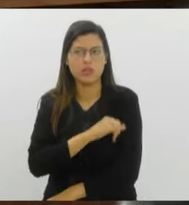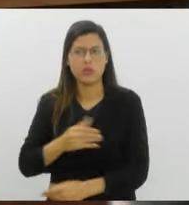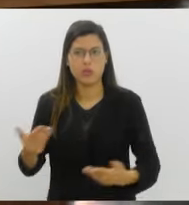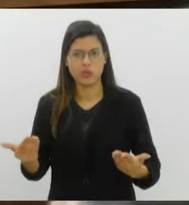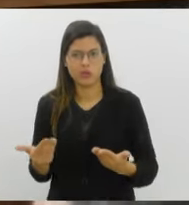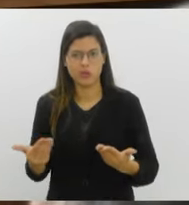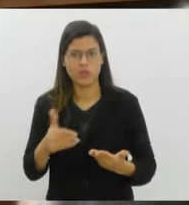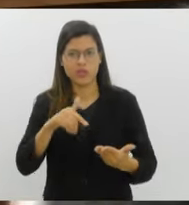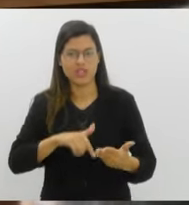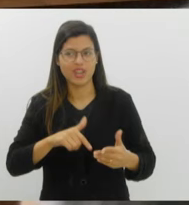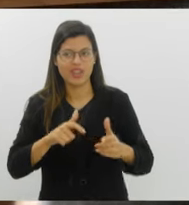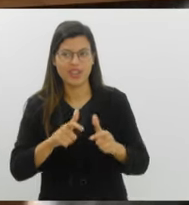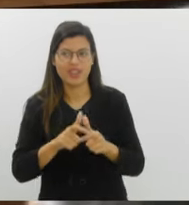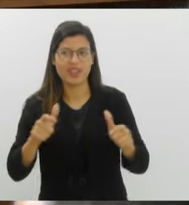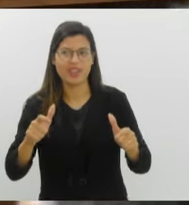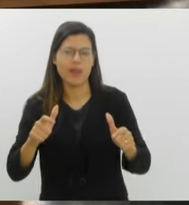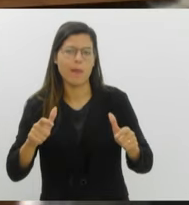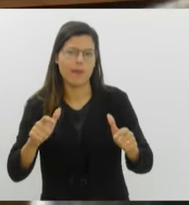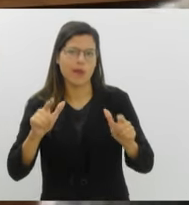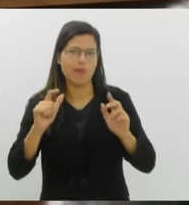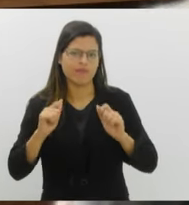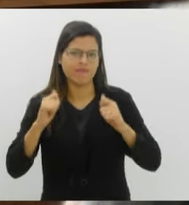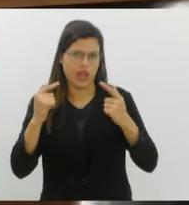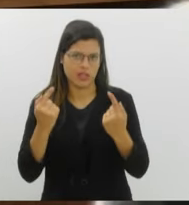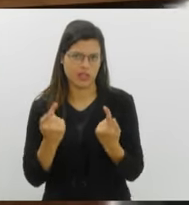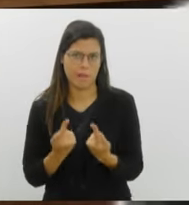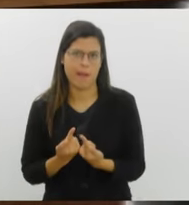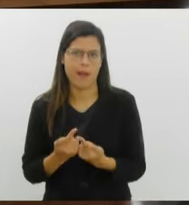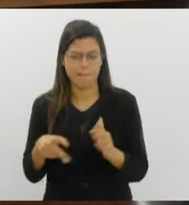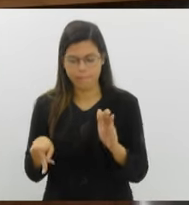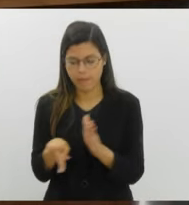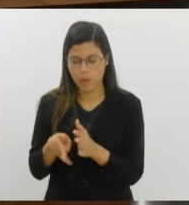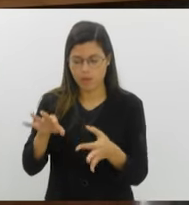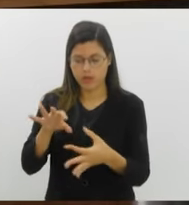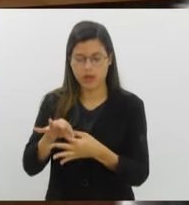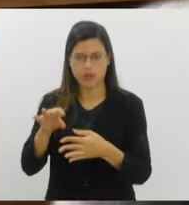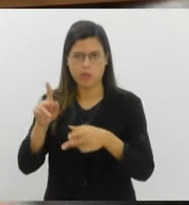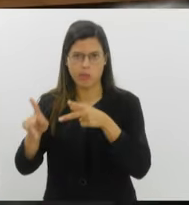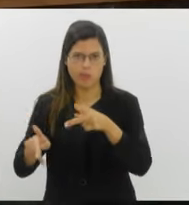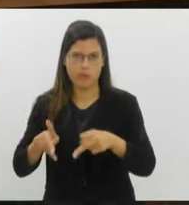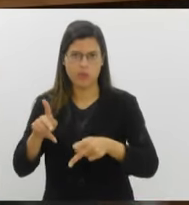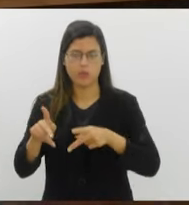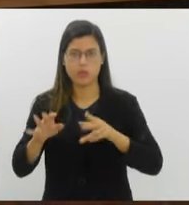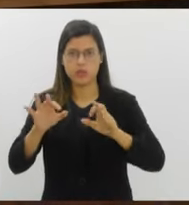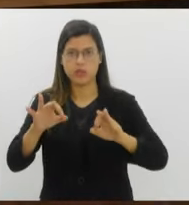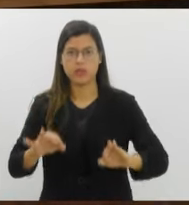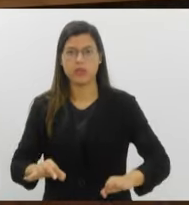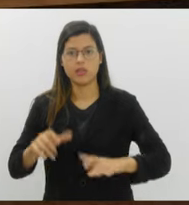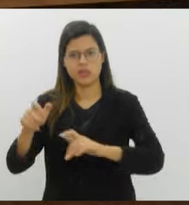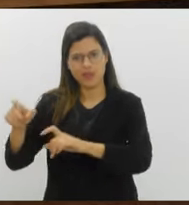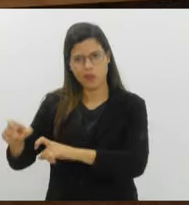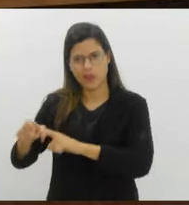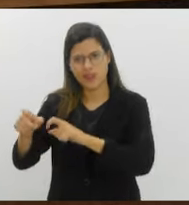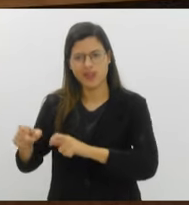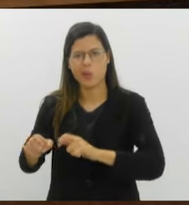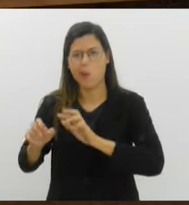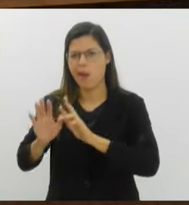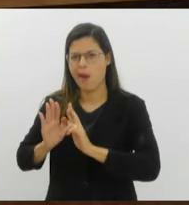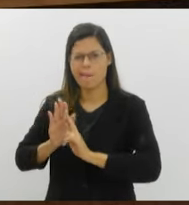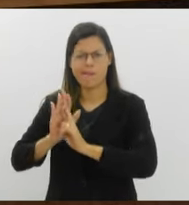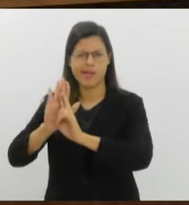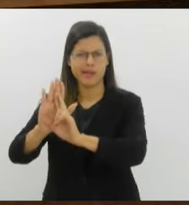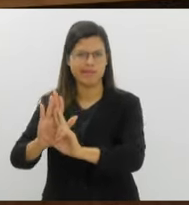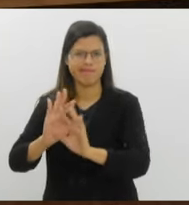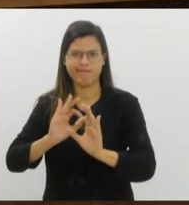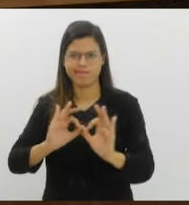maior casa legislativa, a Casa do Povo. Então, eu tenho certeza que o interior estará bem representado, que